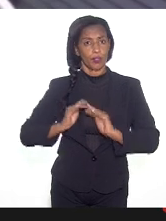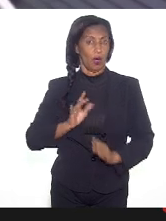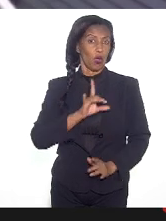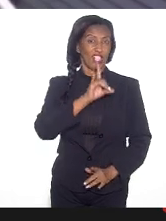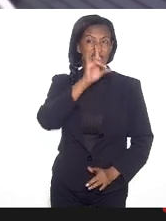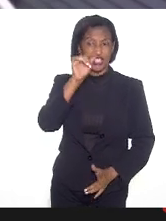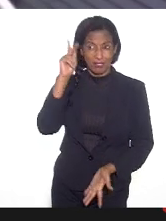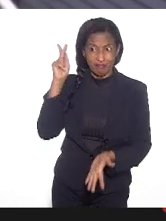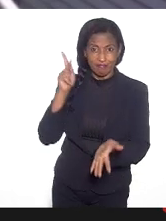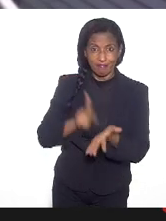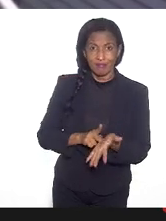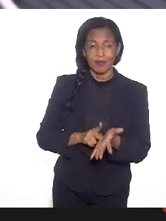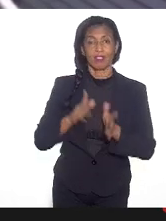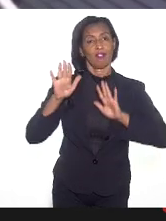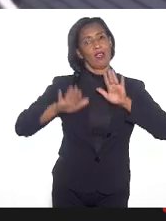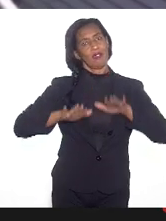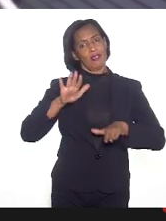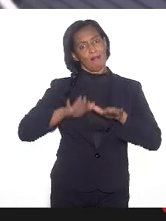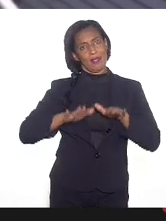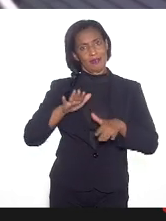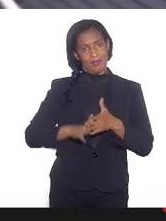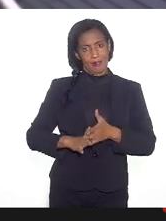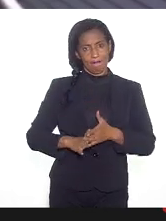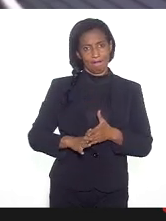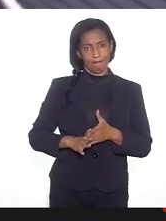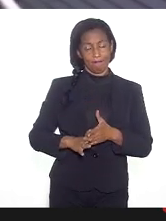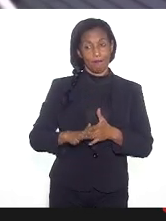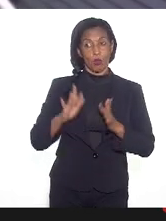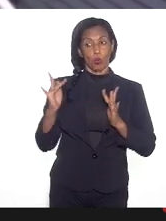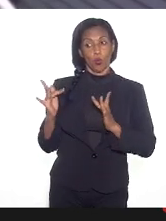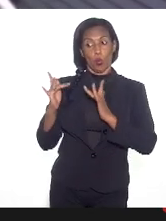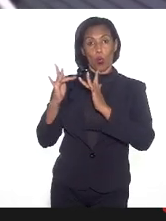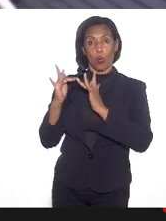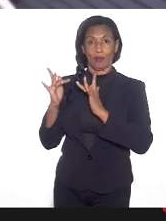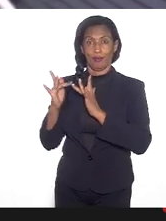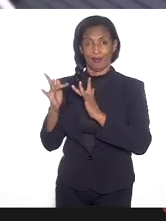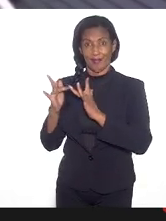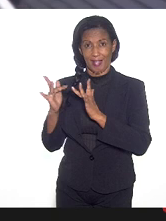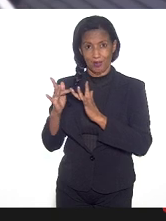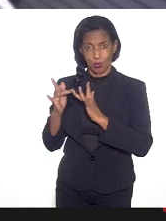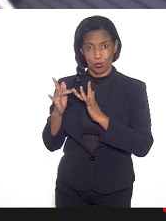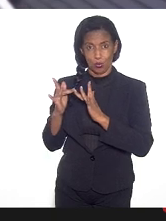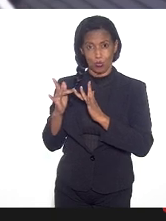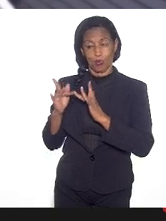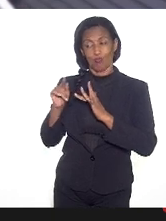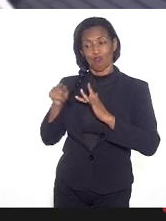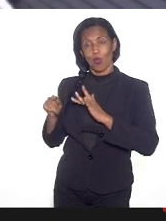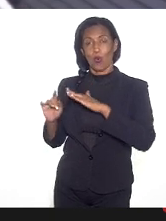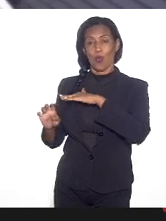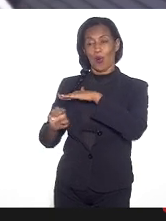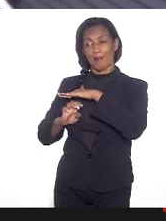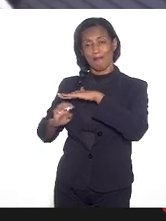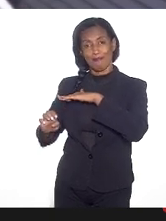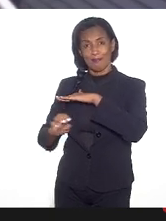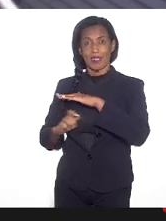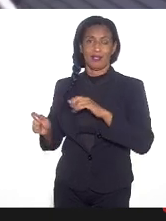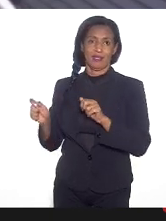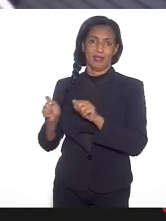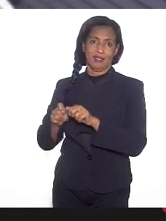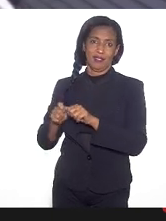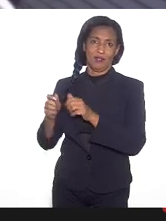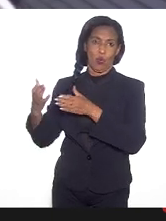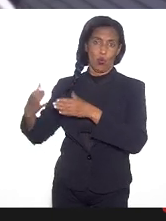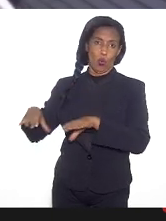vai depender realmente do contato que a gente está tendo com as empresas que fizeram, né,